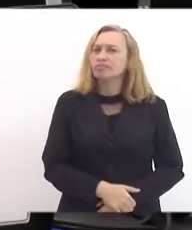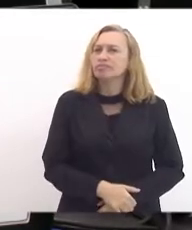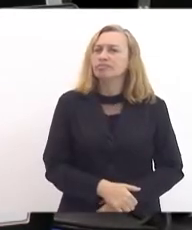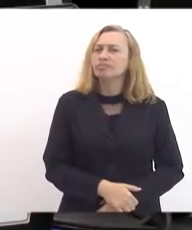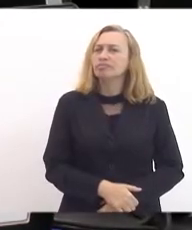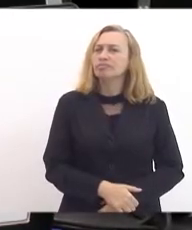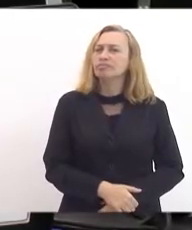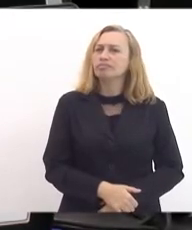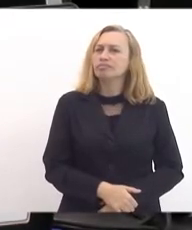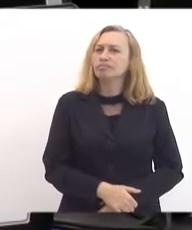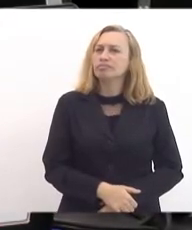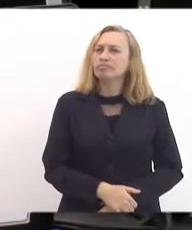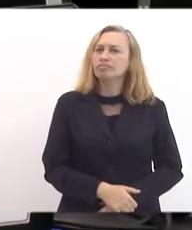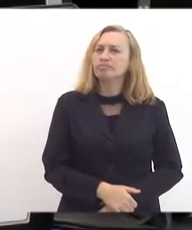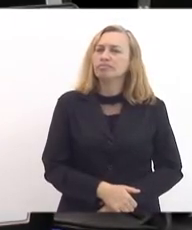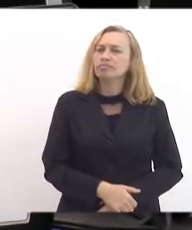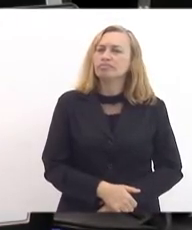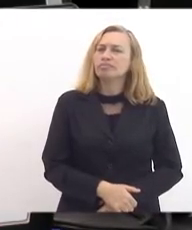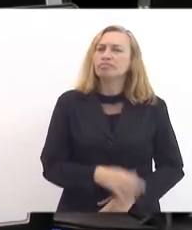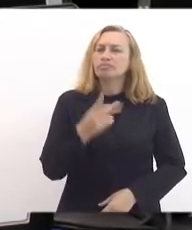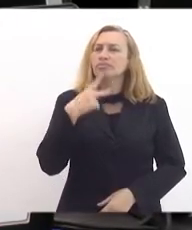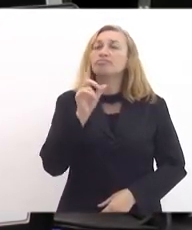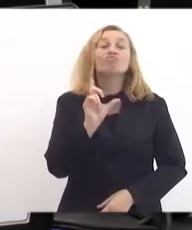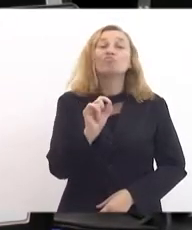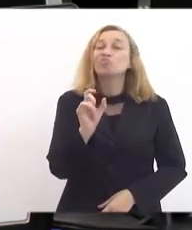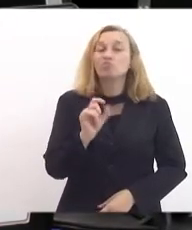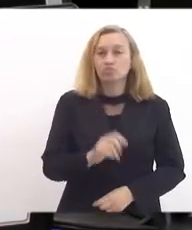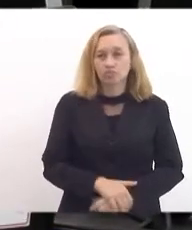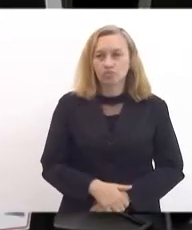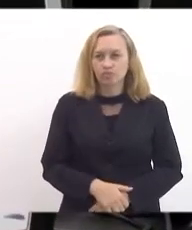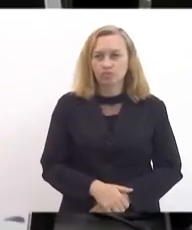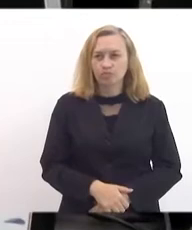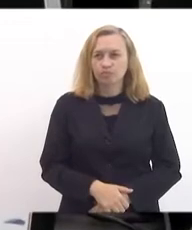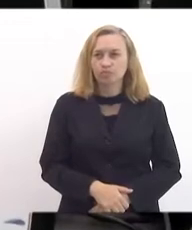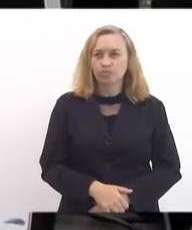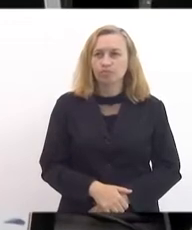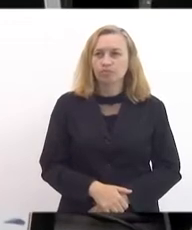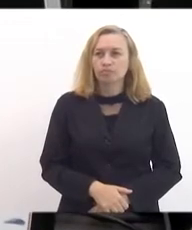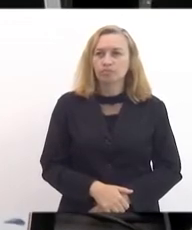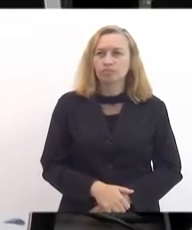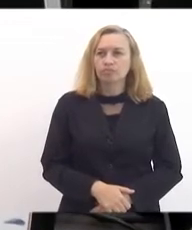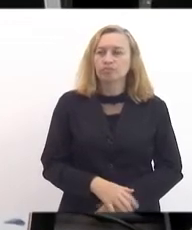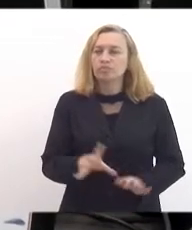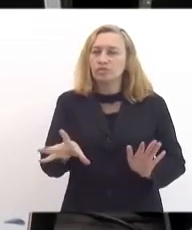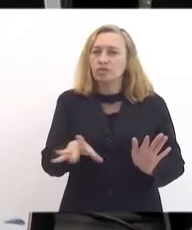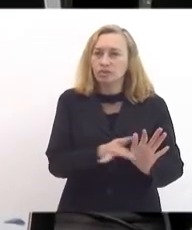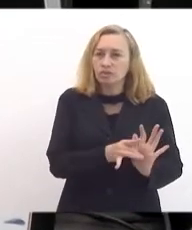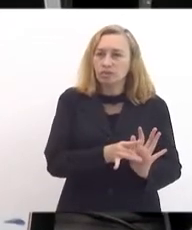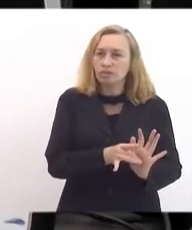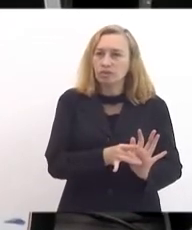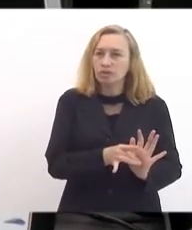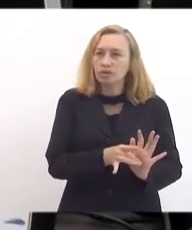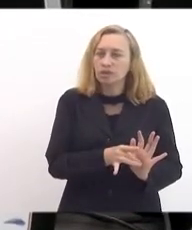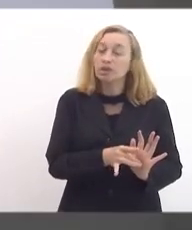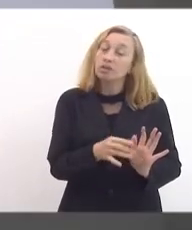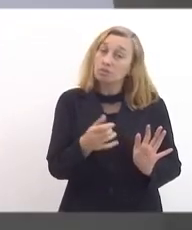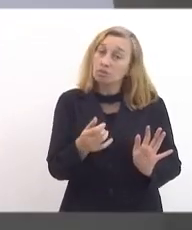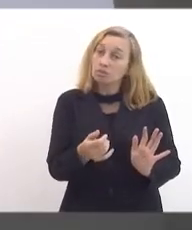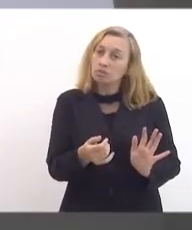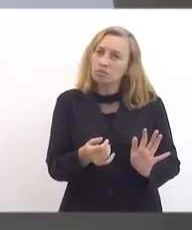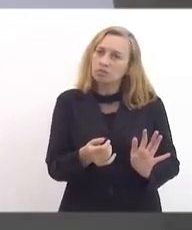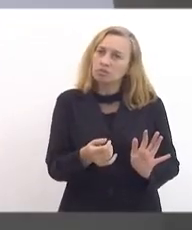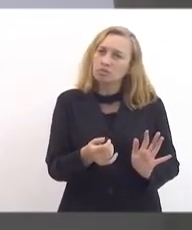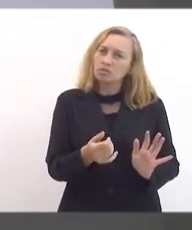último detalhamento tá envolvendo que envolvendo a questão de cola e tem que trazer todas